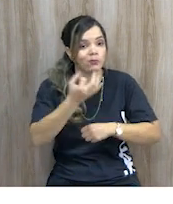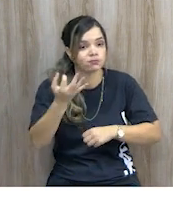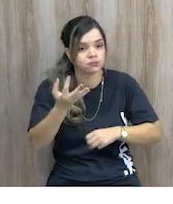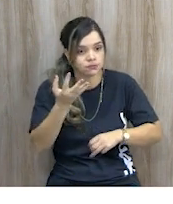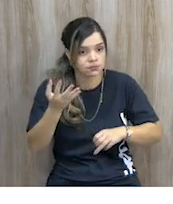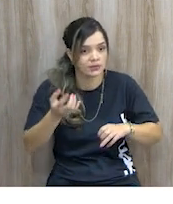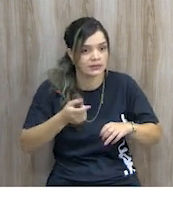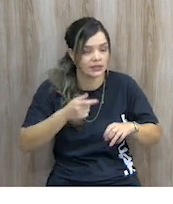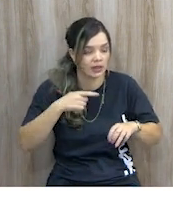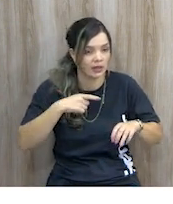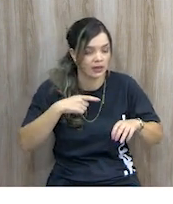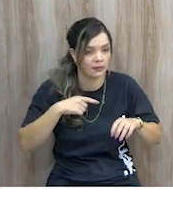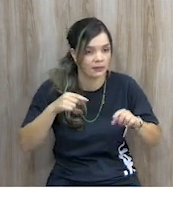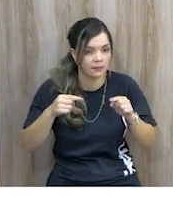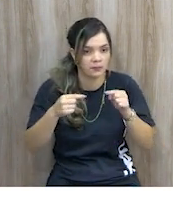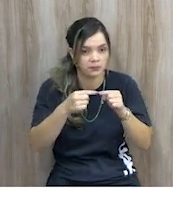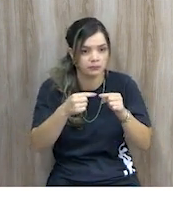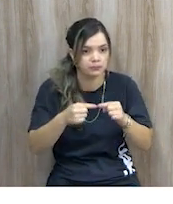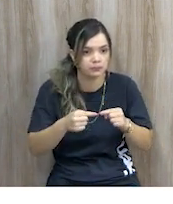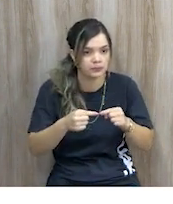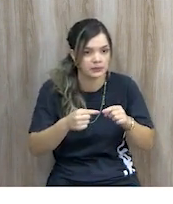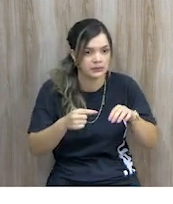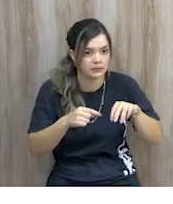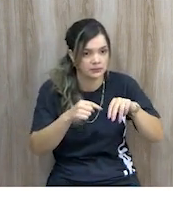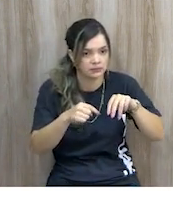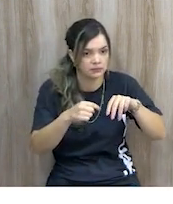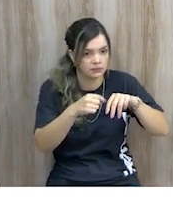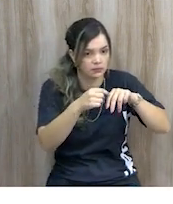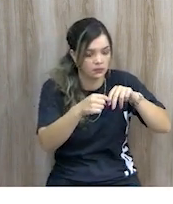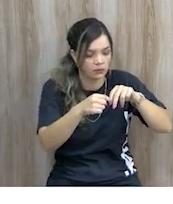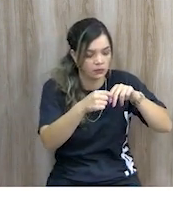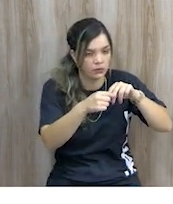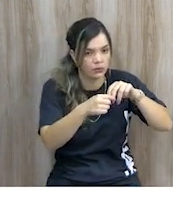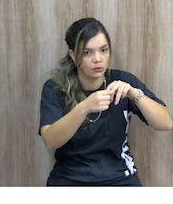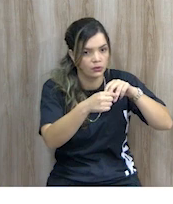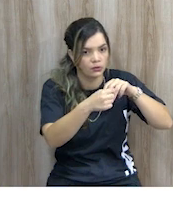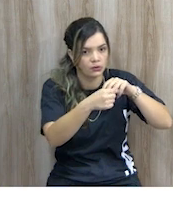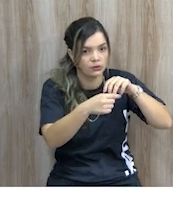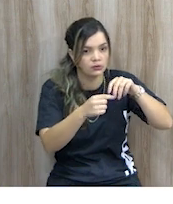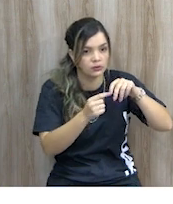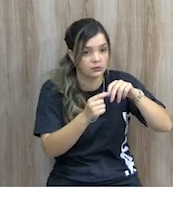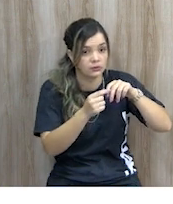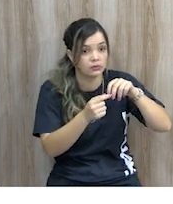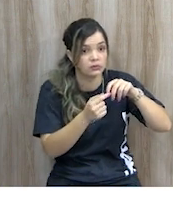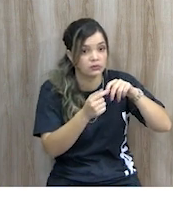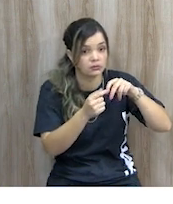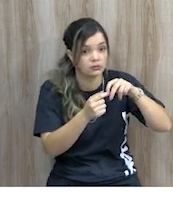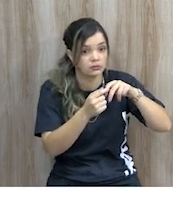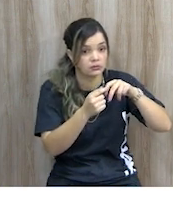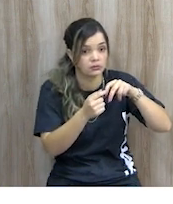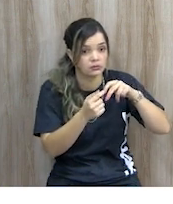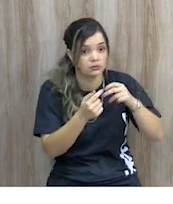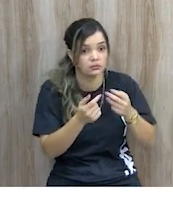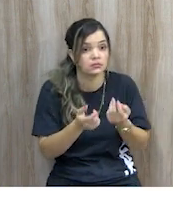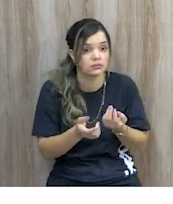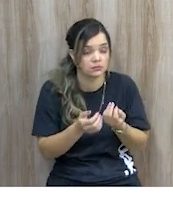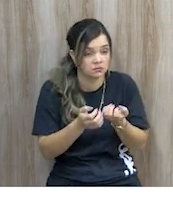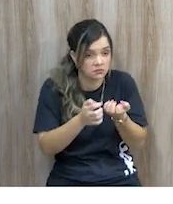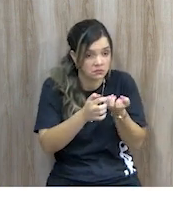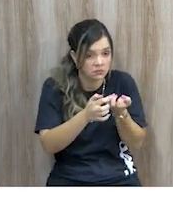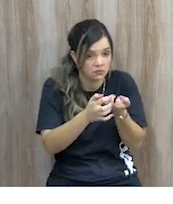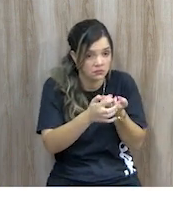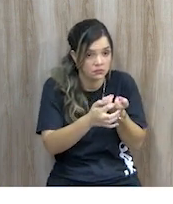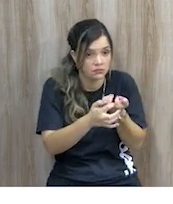pontos angulares onde a gengiva, a recessão gengival, ela encontra a junção